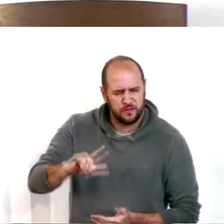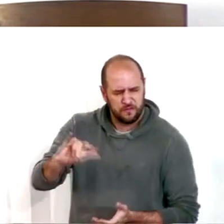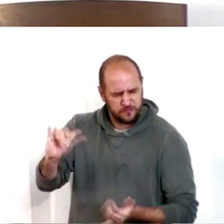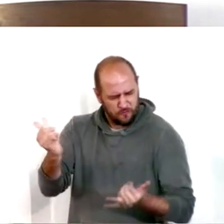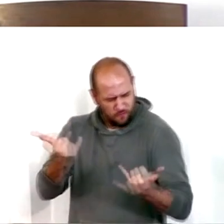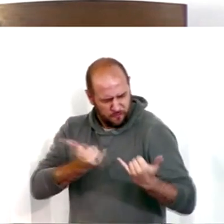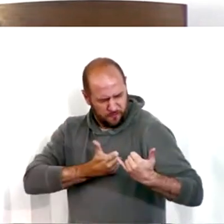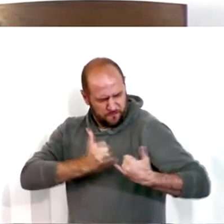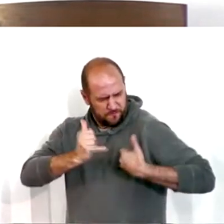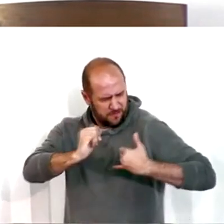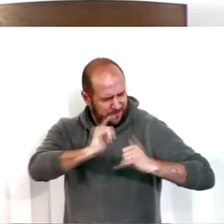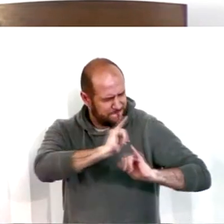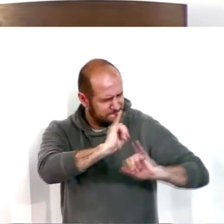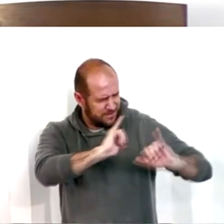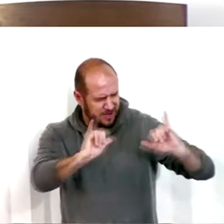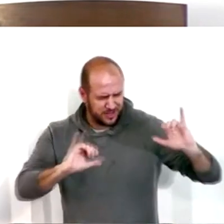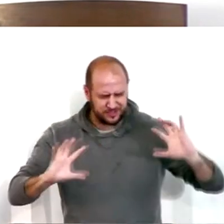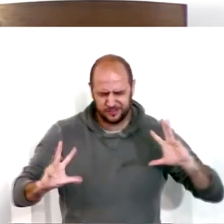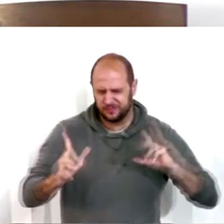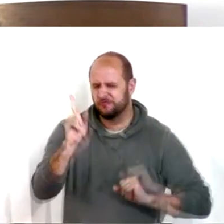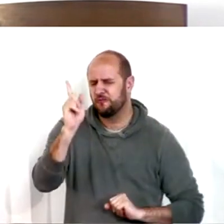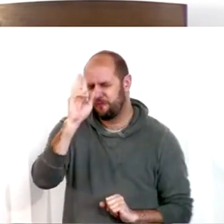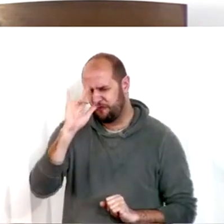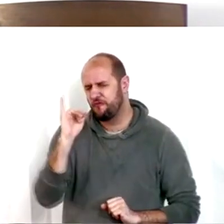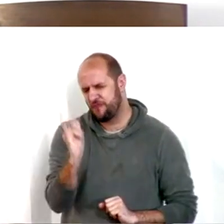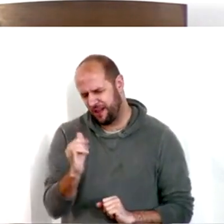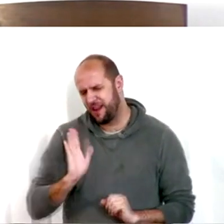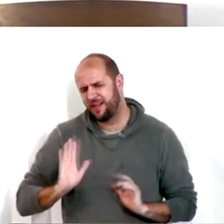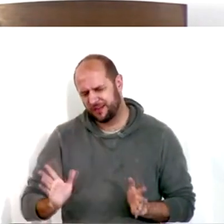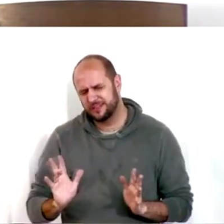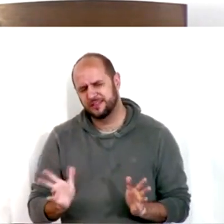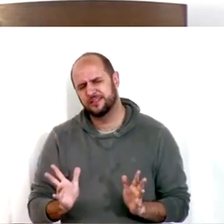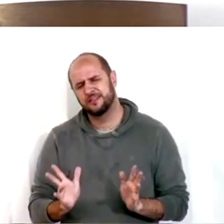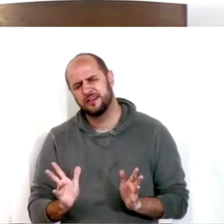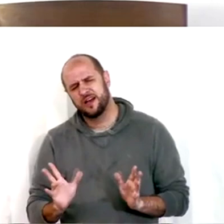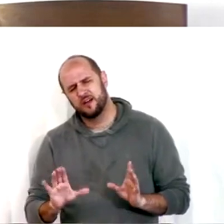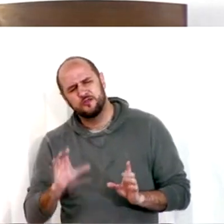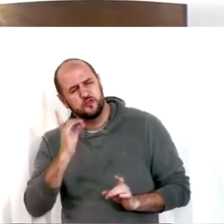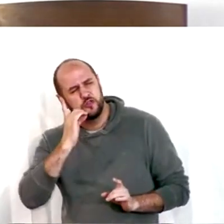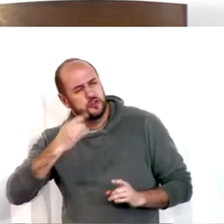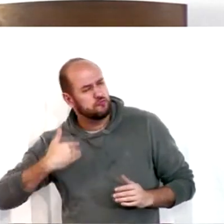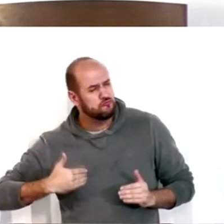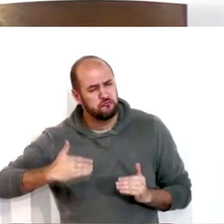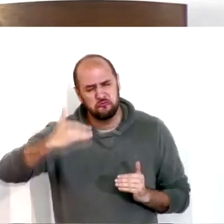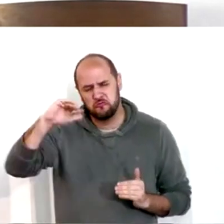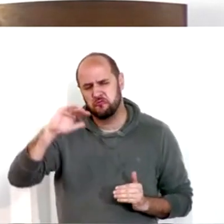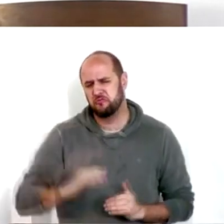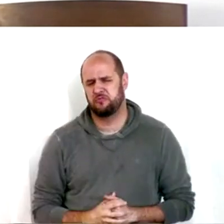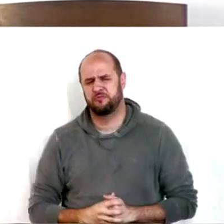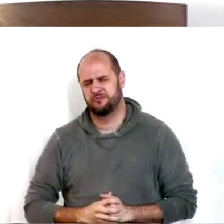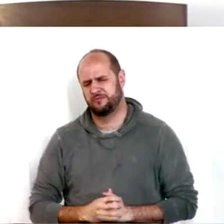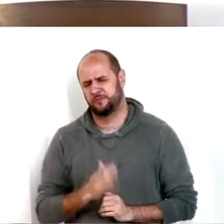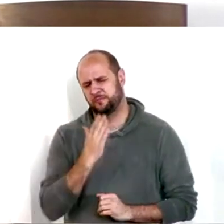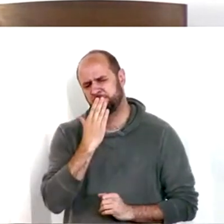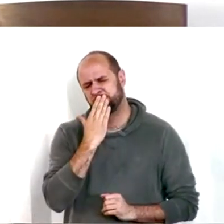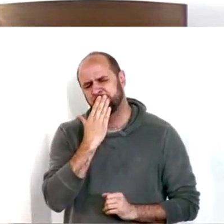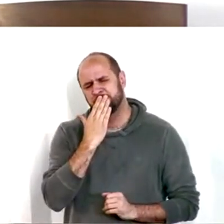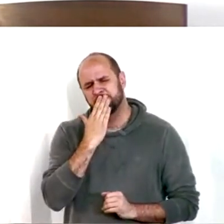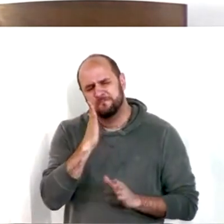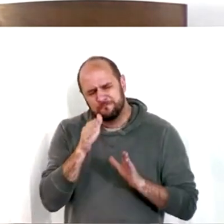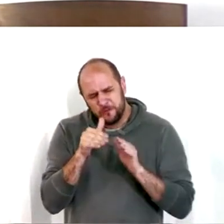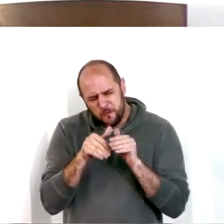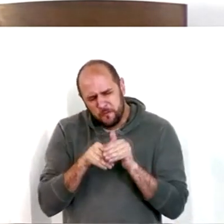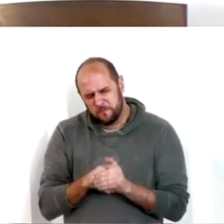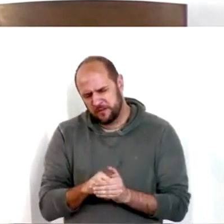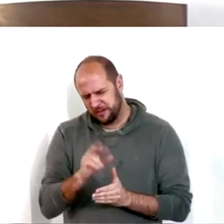nosso coração. O Senhor tem falado ao nosso coração através da Tua palavra durante todo este dia. Te pedimos